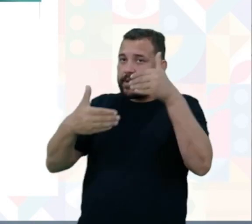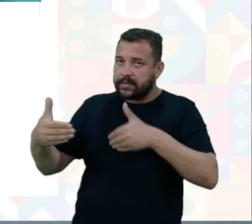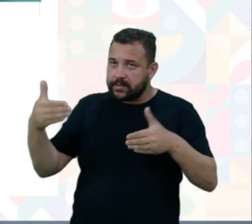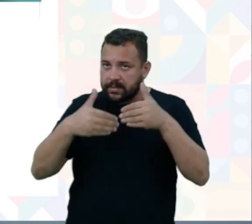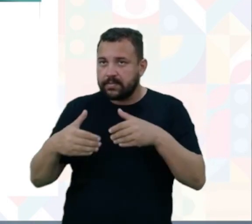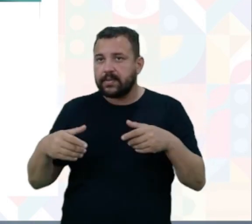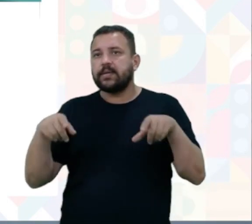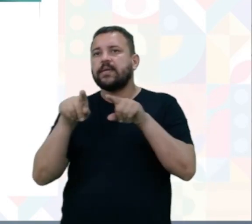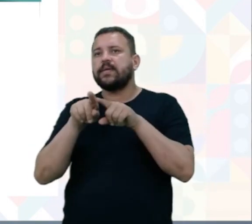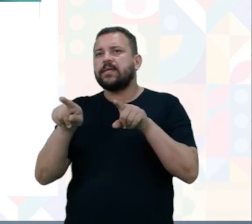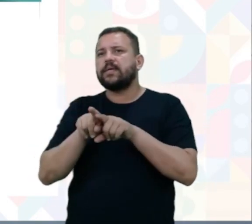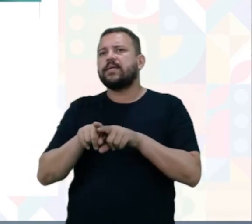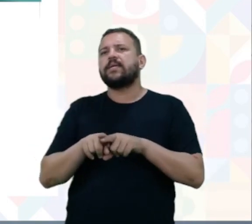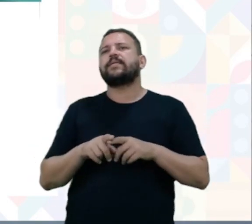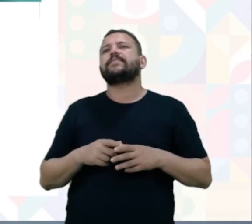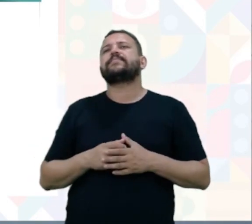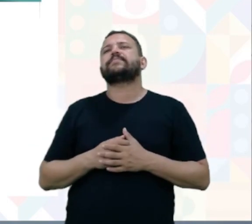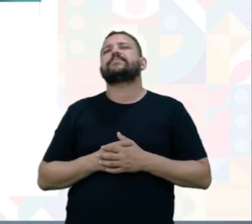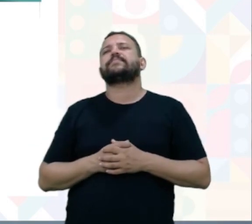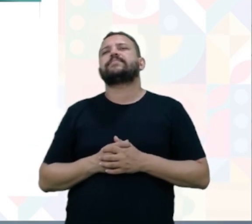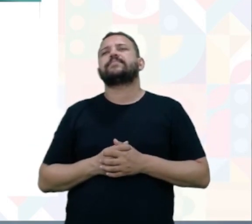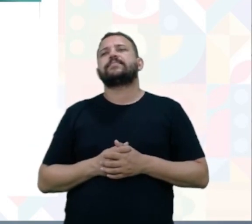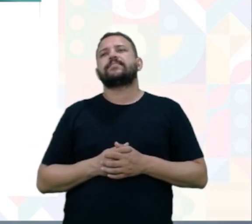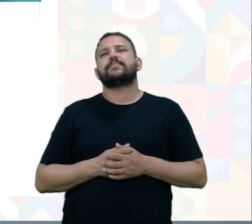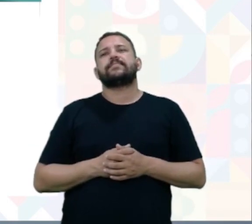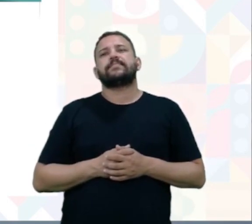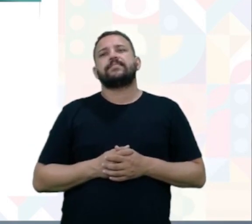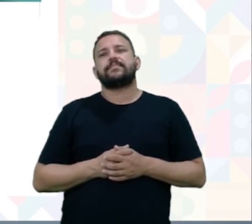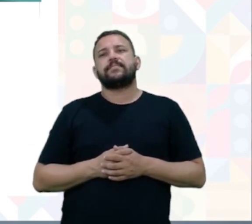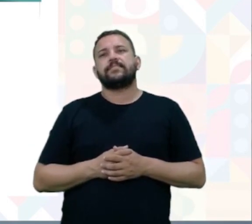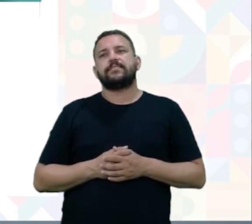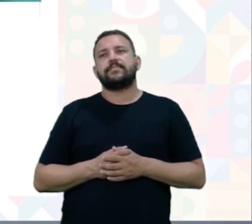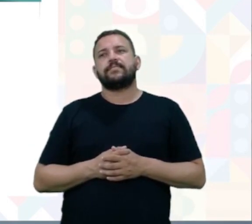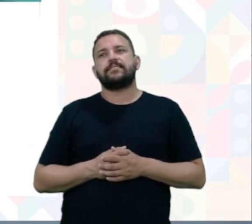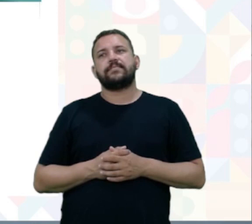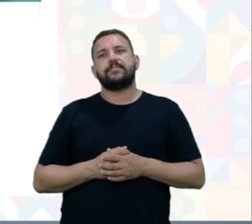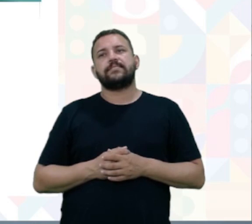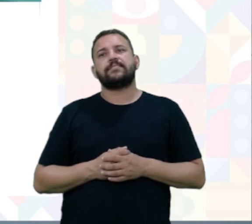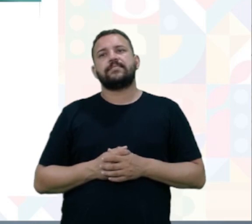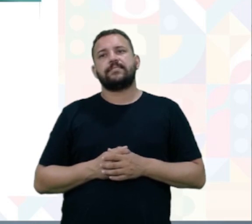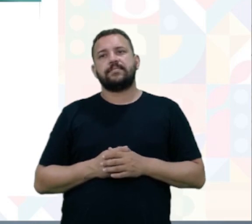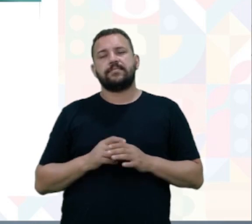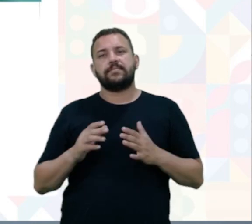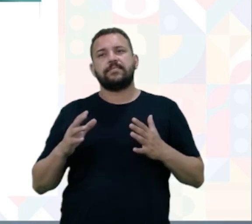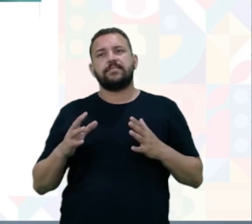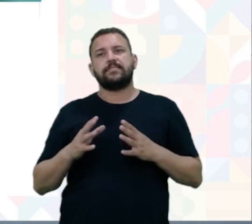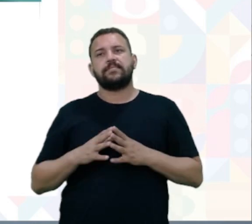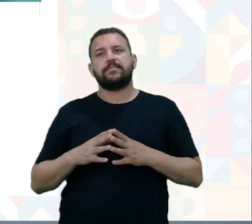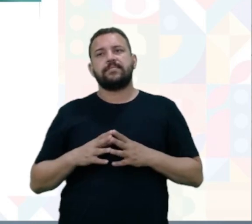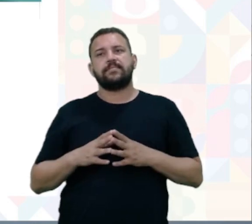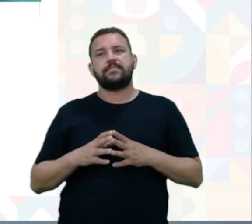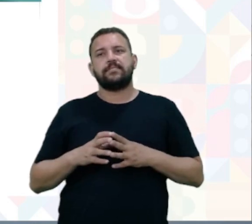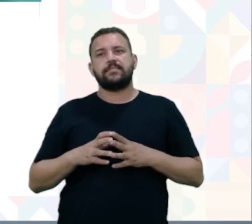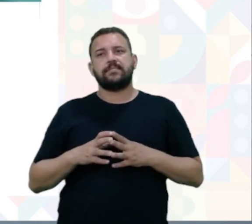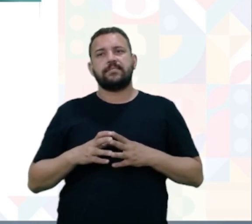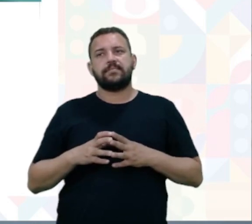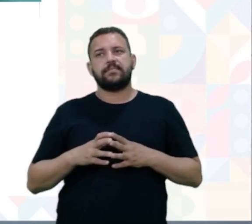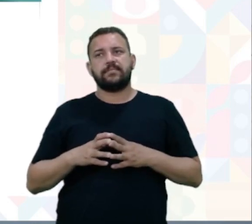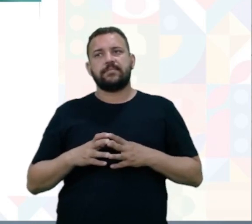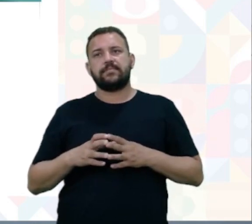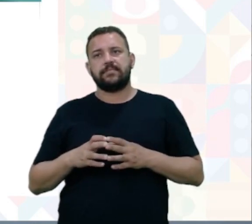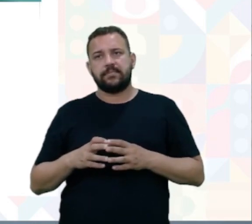a interposição de recursos e para a ampliação e aplicação das